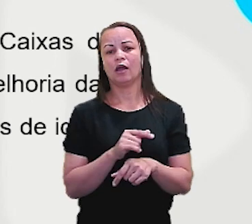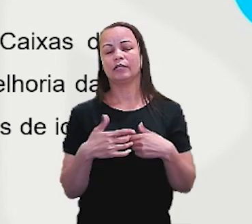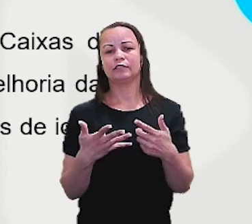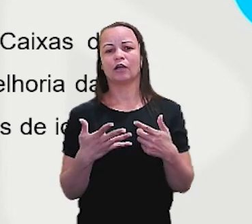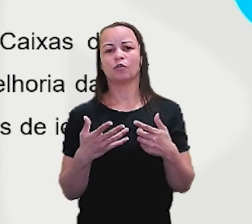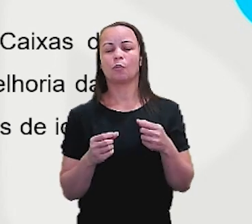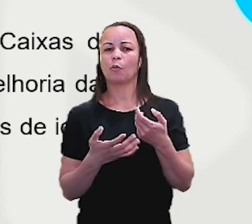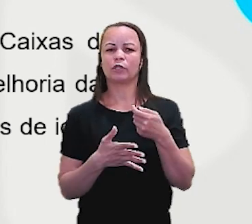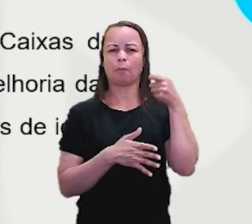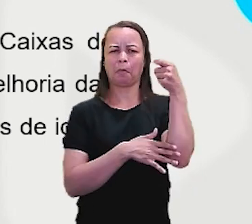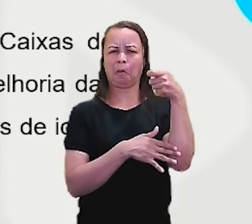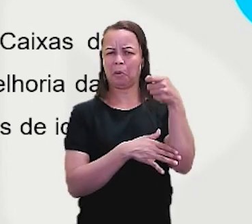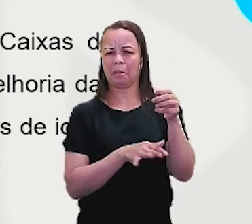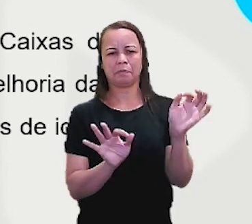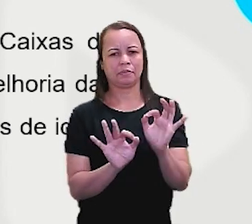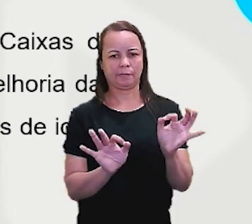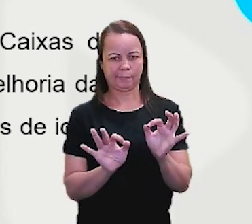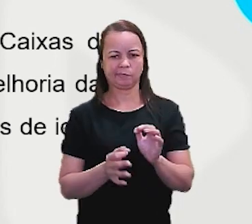nem reivindicar.